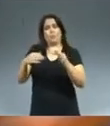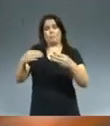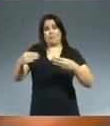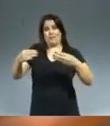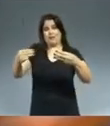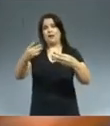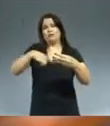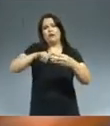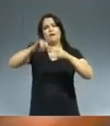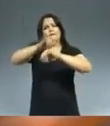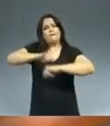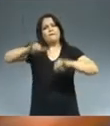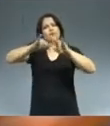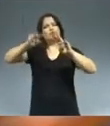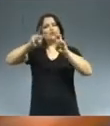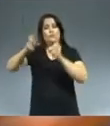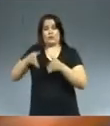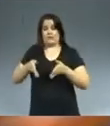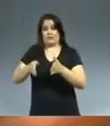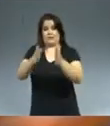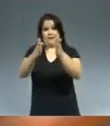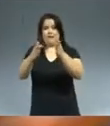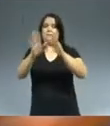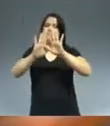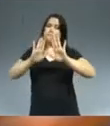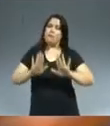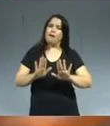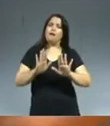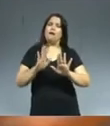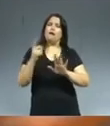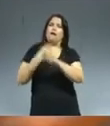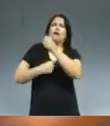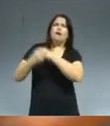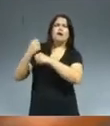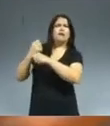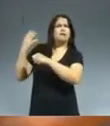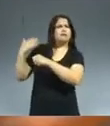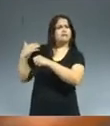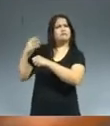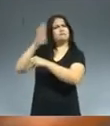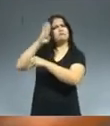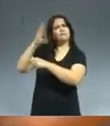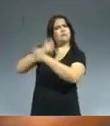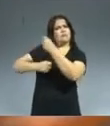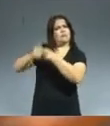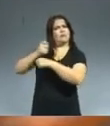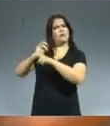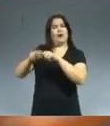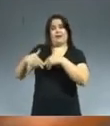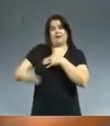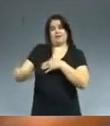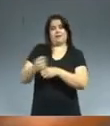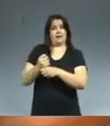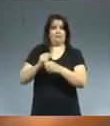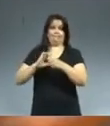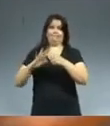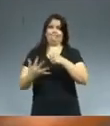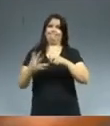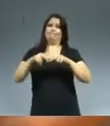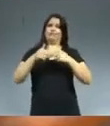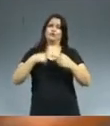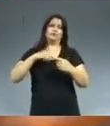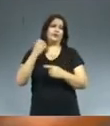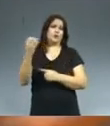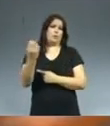bastante anúncios da questão das estradas mas o ano passado não principalmente o função da conveniência nós viajamos